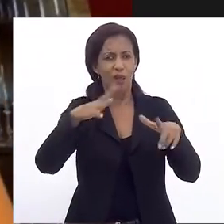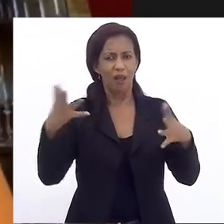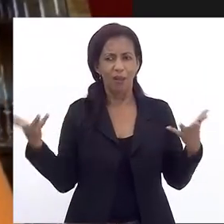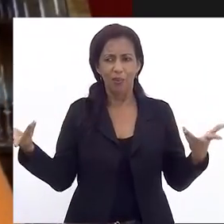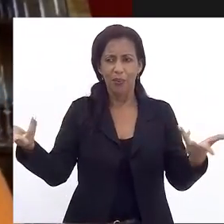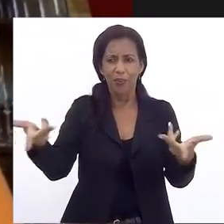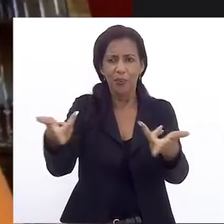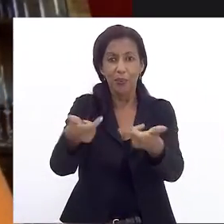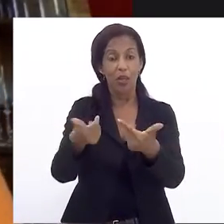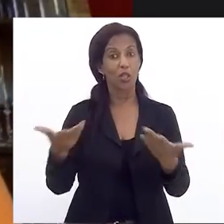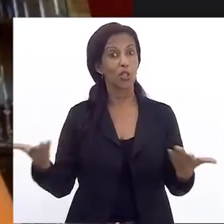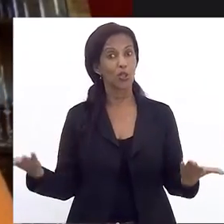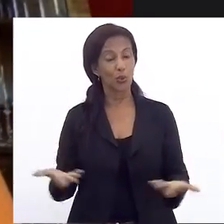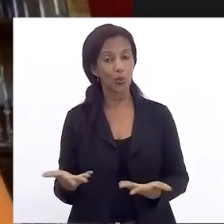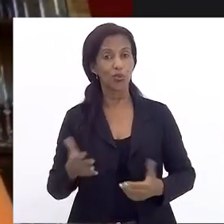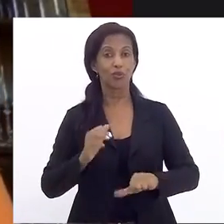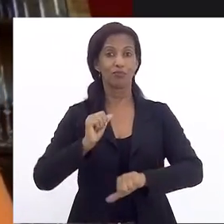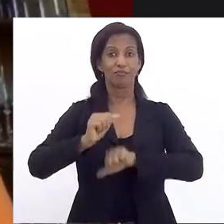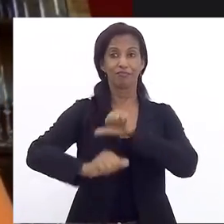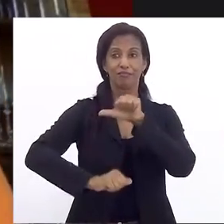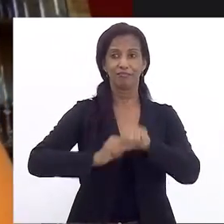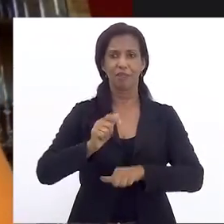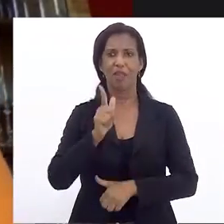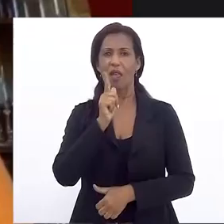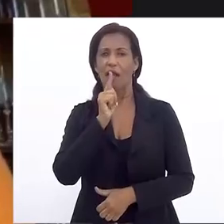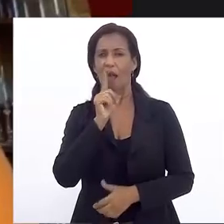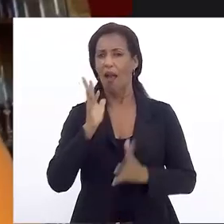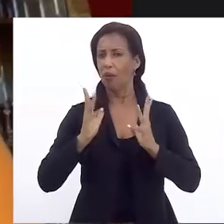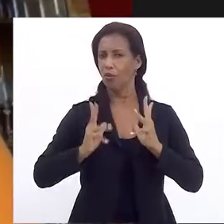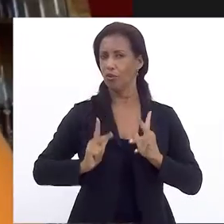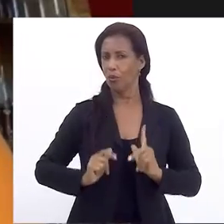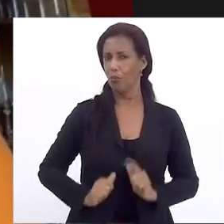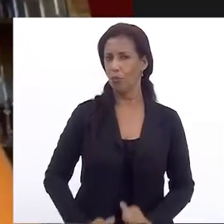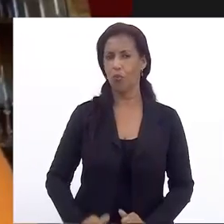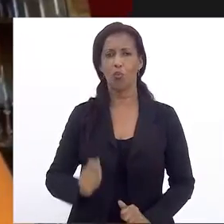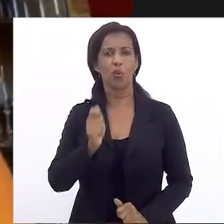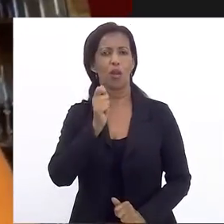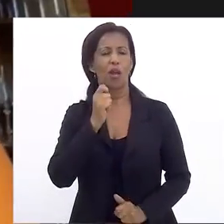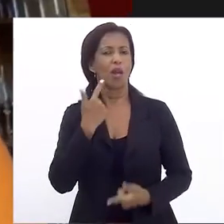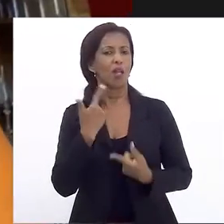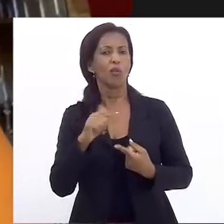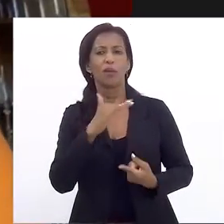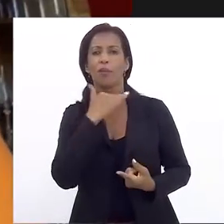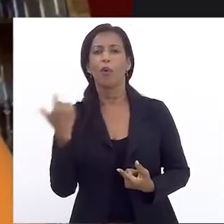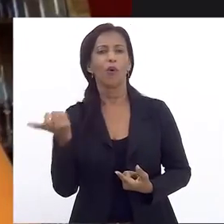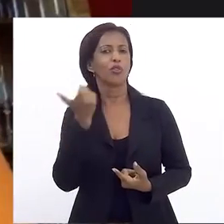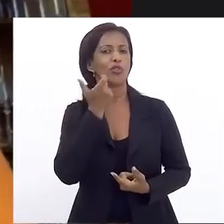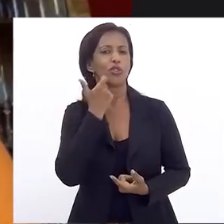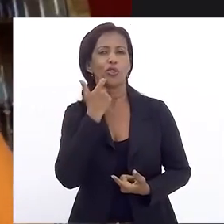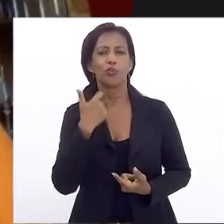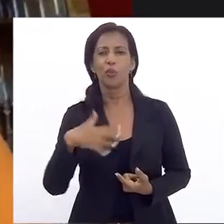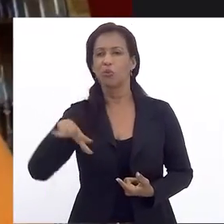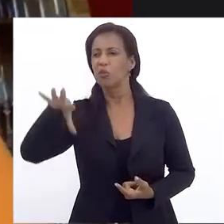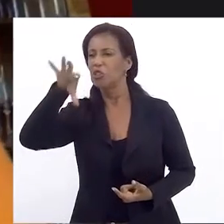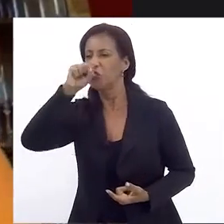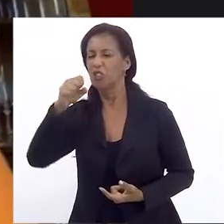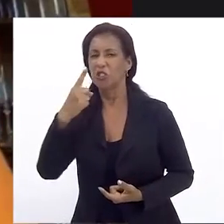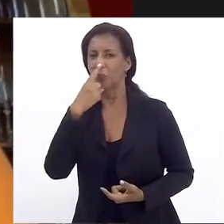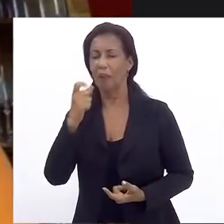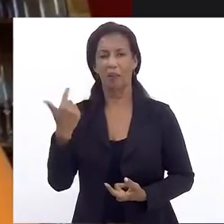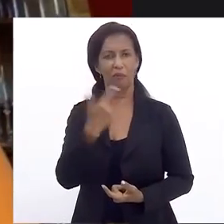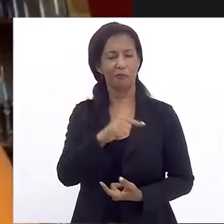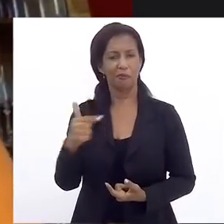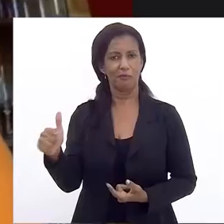a lagoa de Araruama hoje, a água já é cristalina, não tem mortandade de peixe, não tem mau